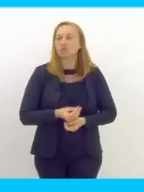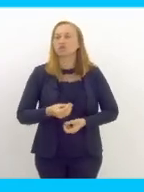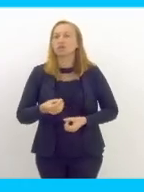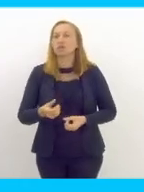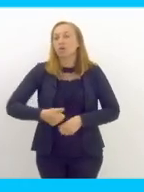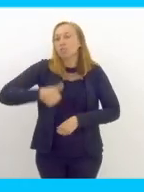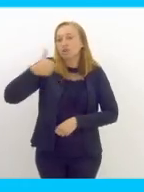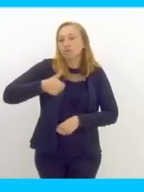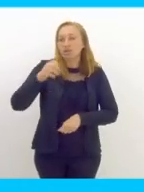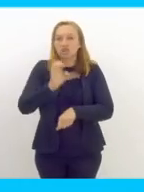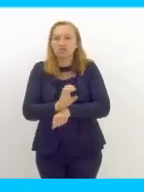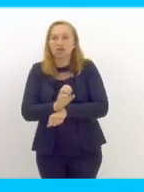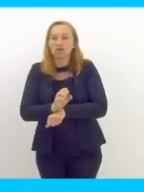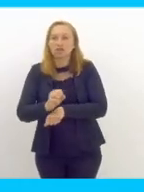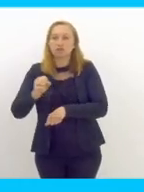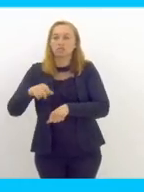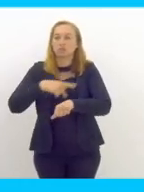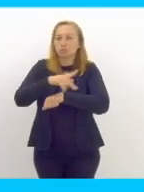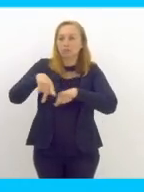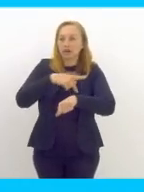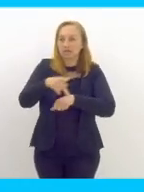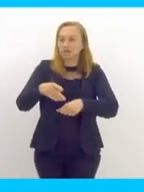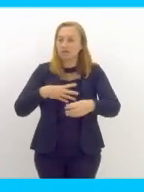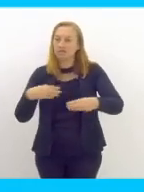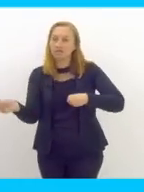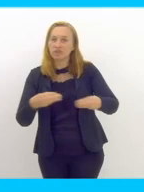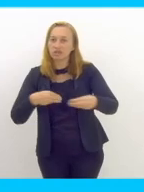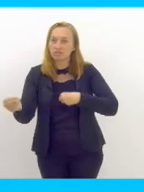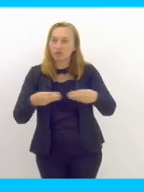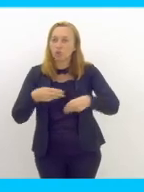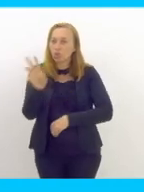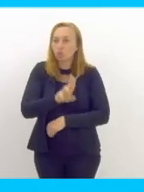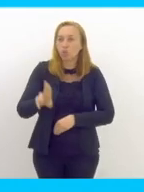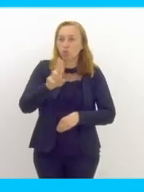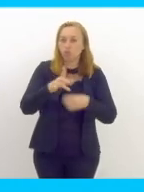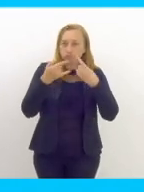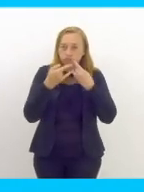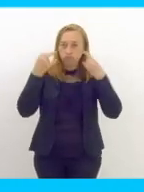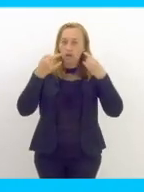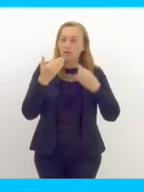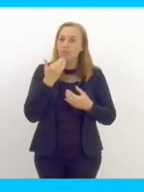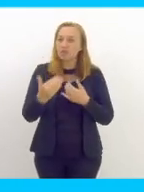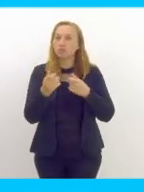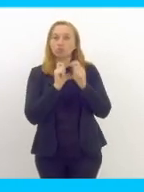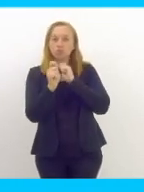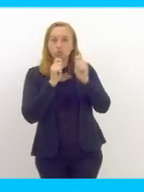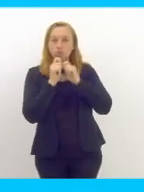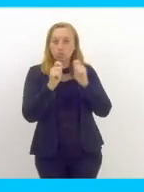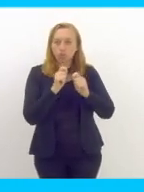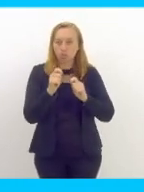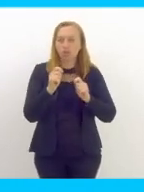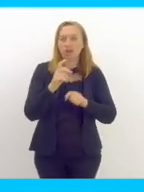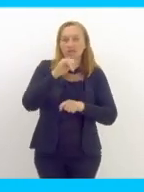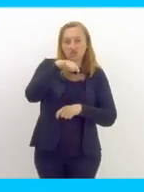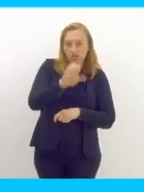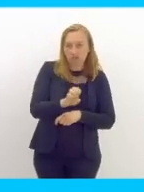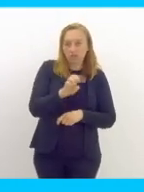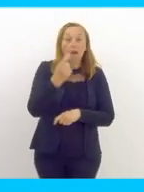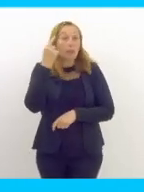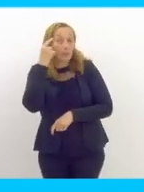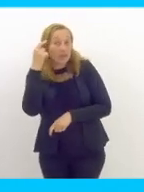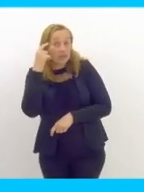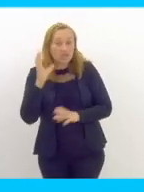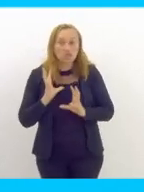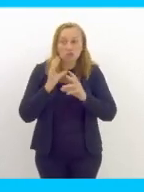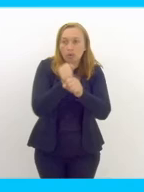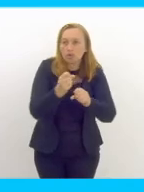o primeiro estado do país a flexibilizar o uso do acessório, não faltaram pedidos de entrevistas a Kiepp. Pensem que,